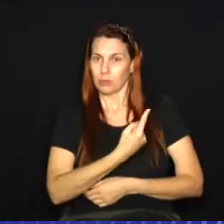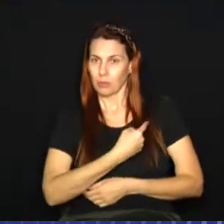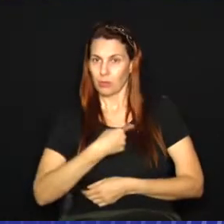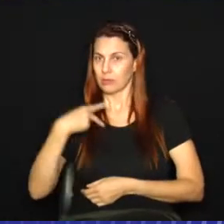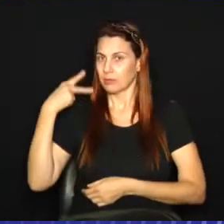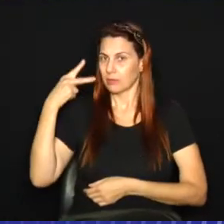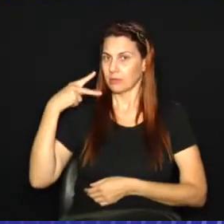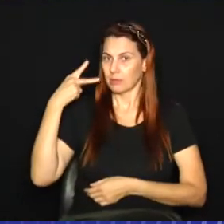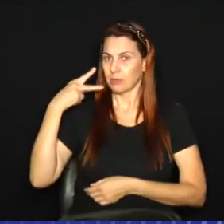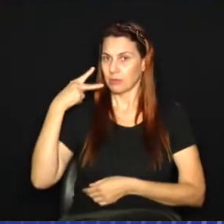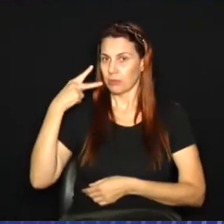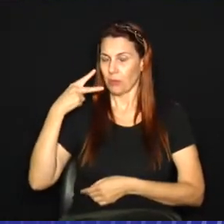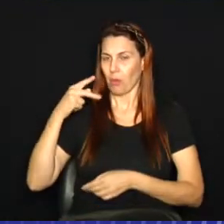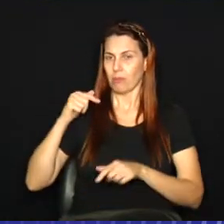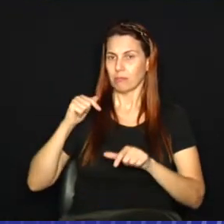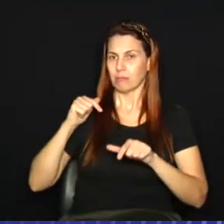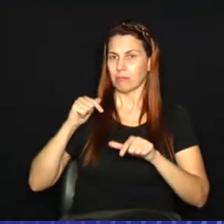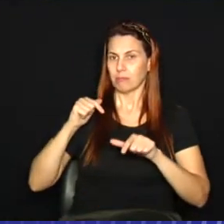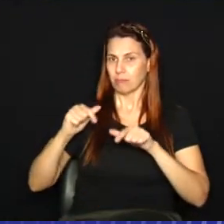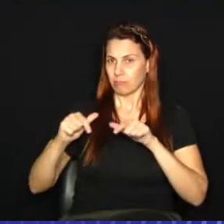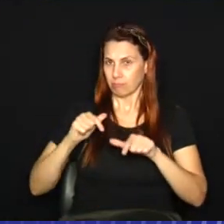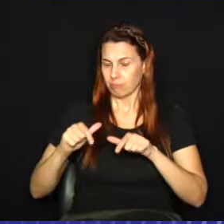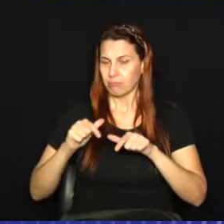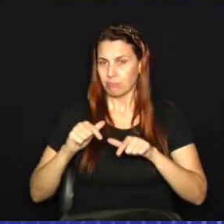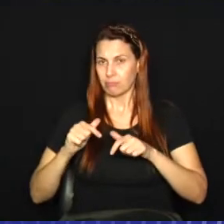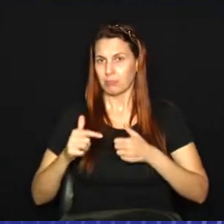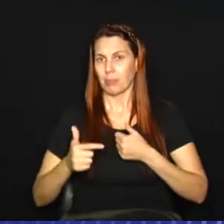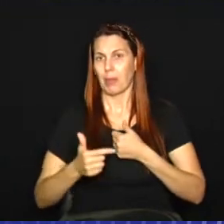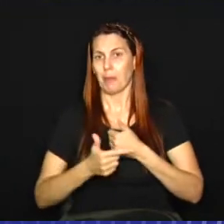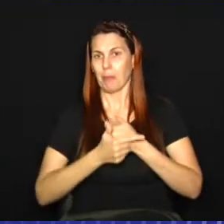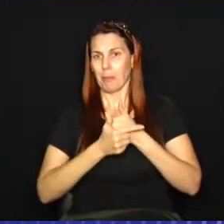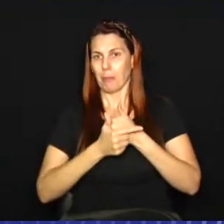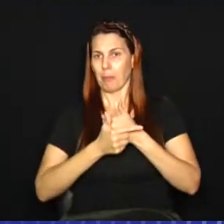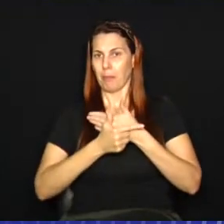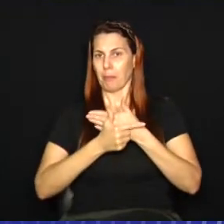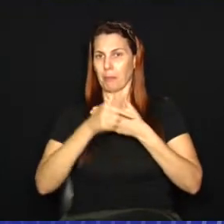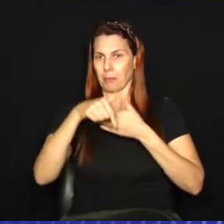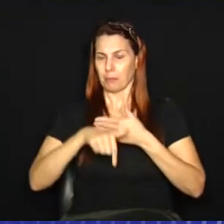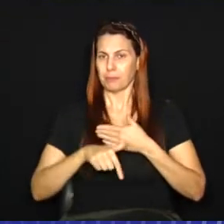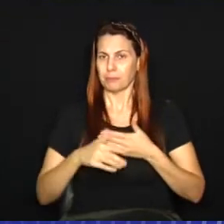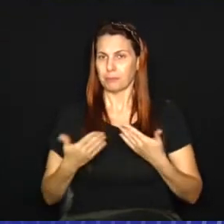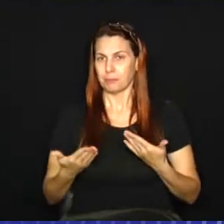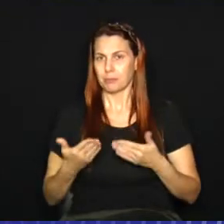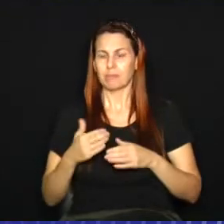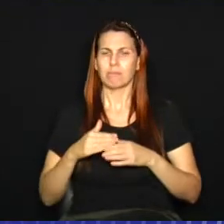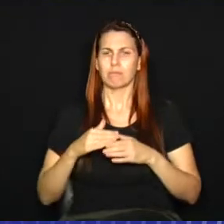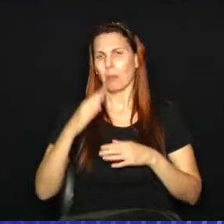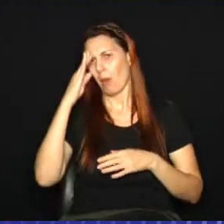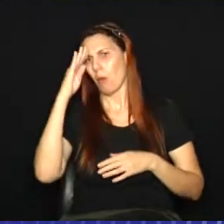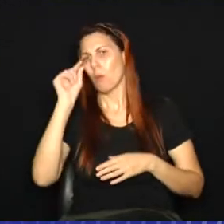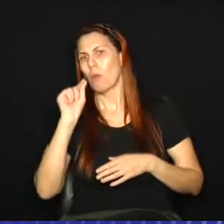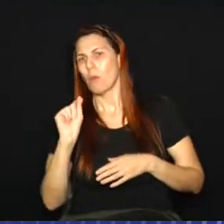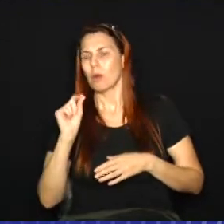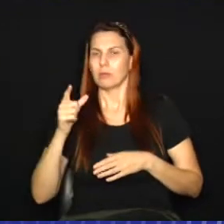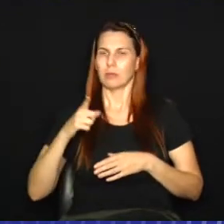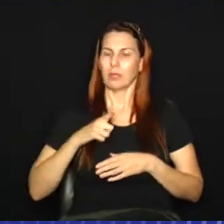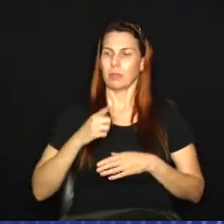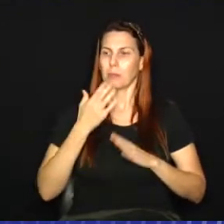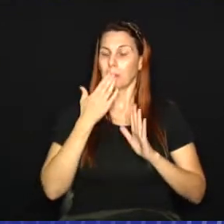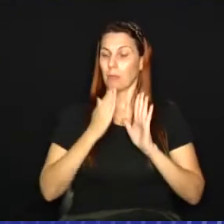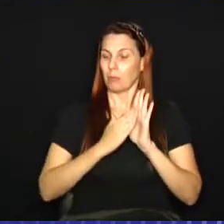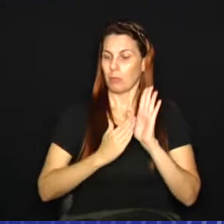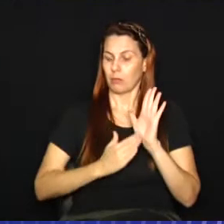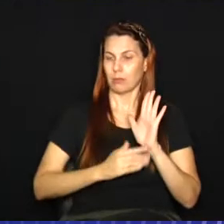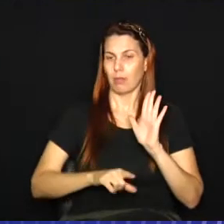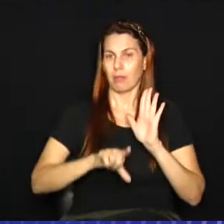algumas funções. A principal, ou as principais, são de legislar, propor leis,